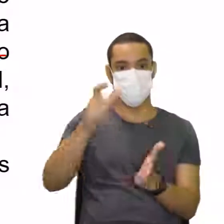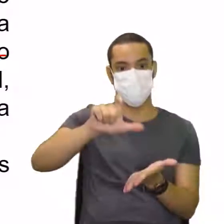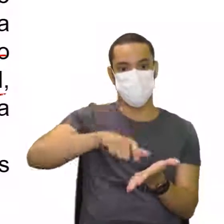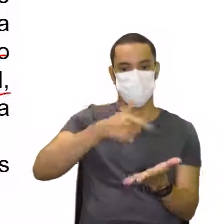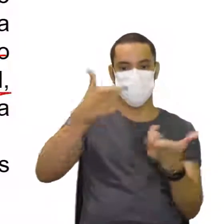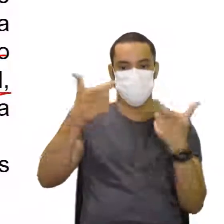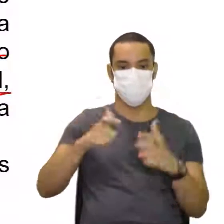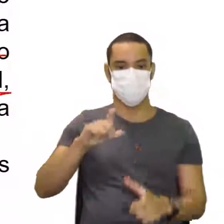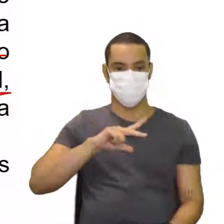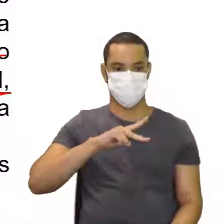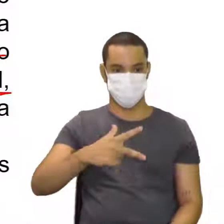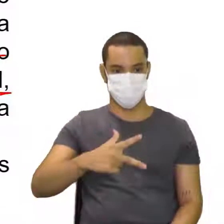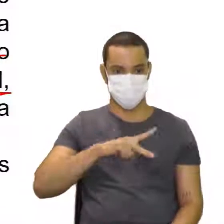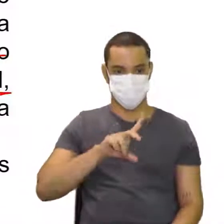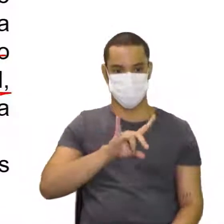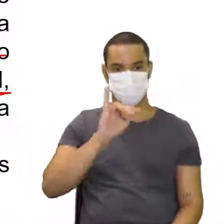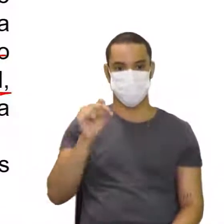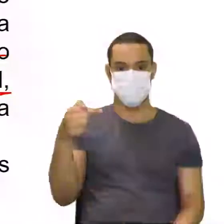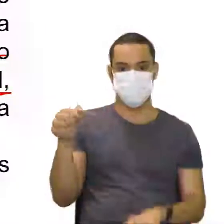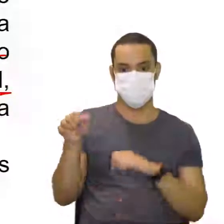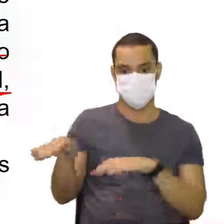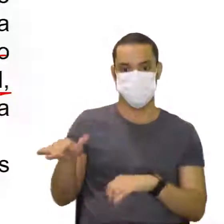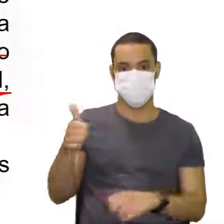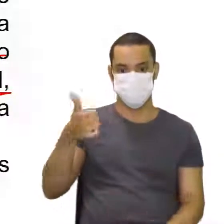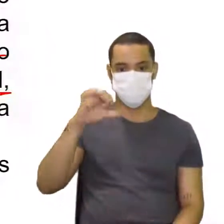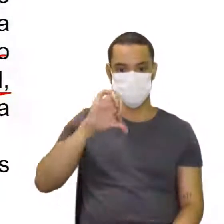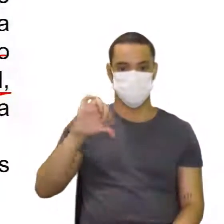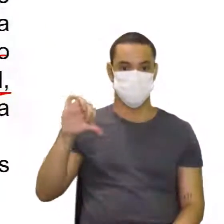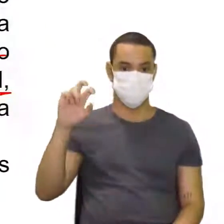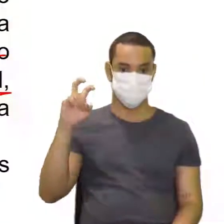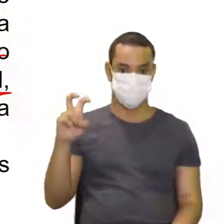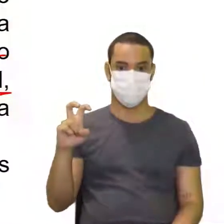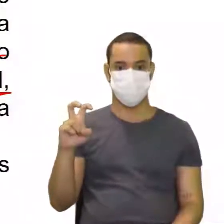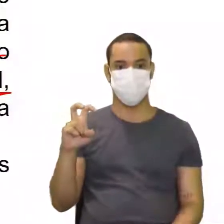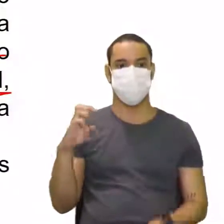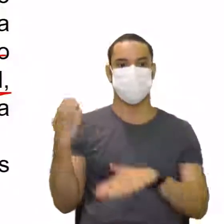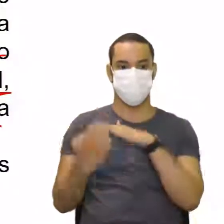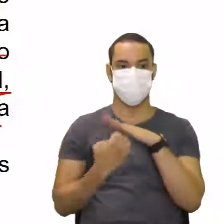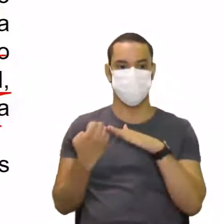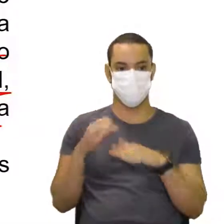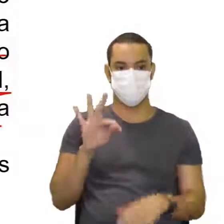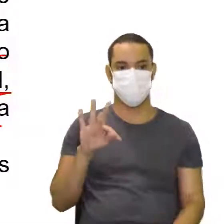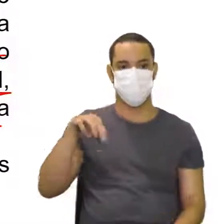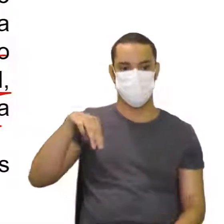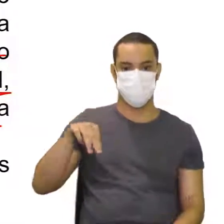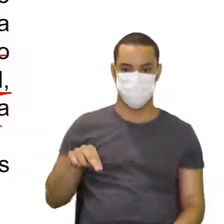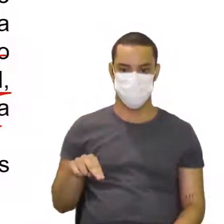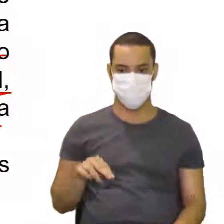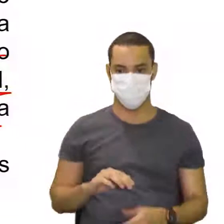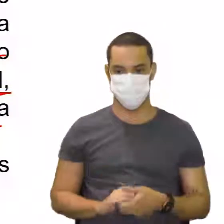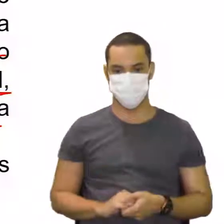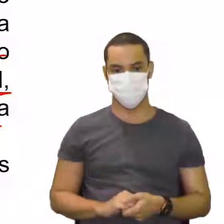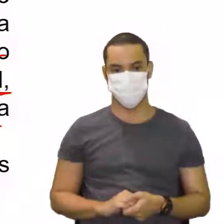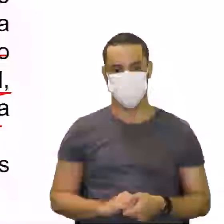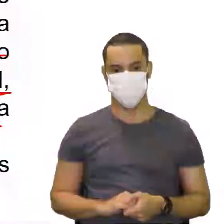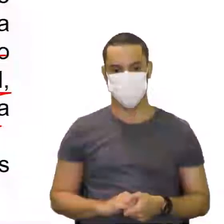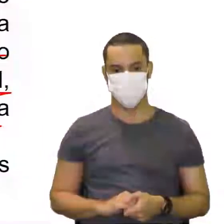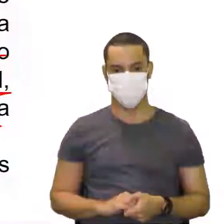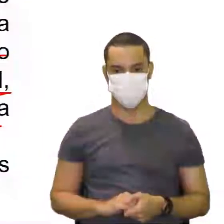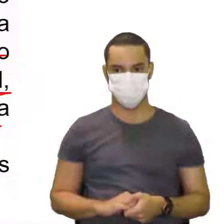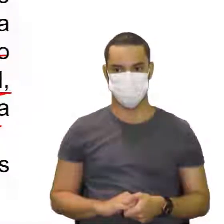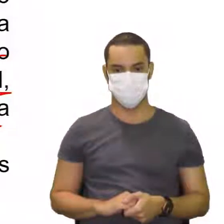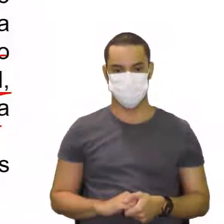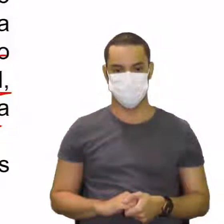foi lançado em Portugal em 7 de setembro de 1995 pela empresa TMN,